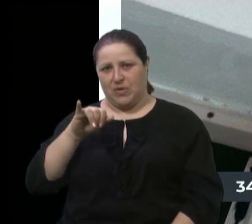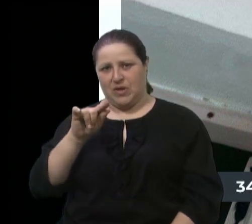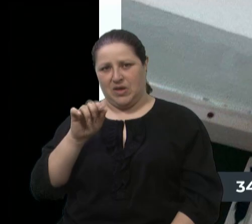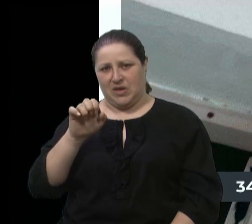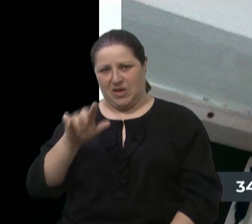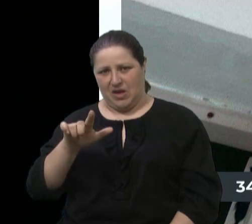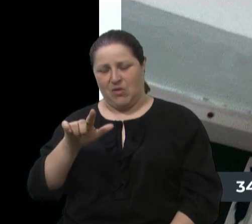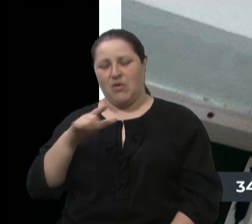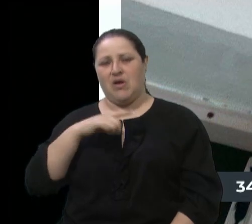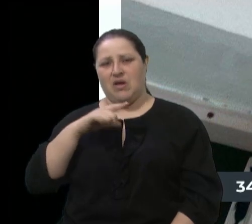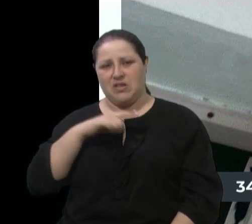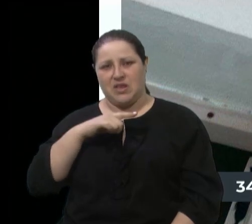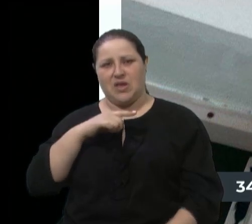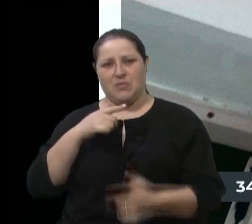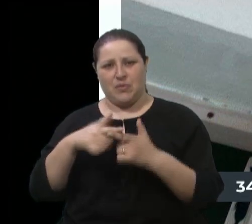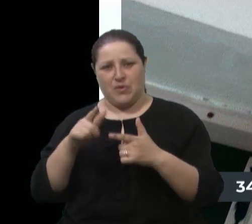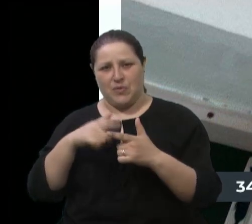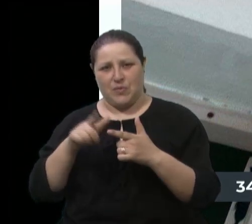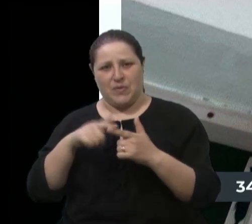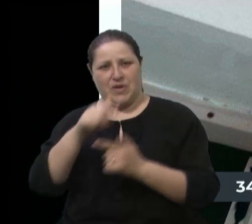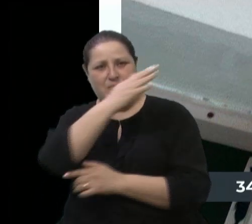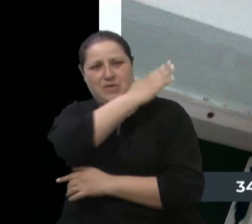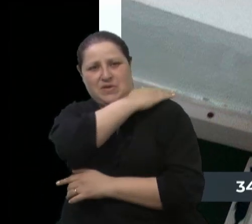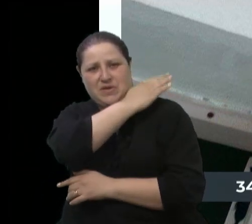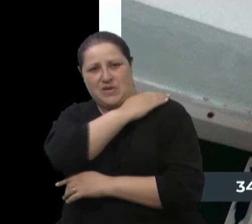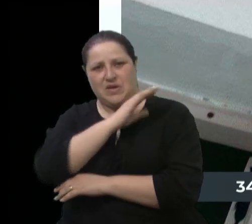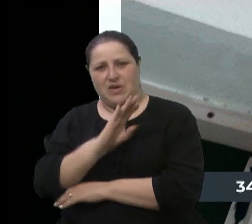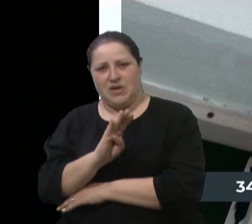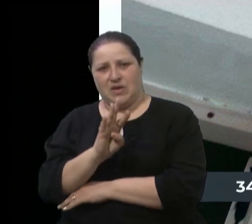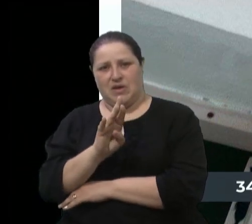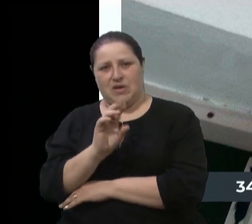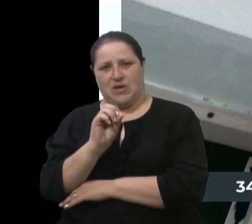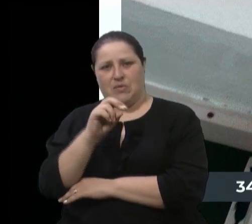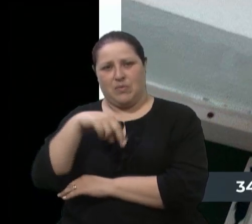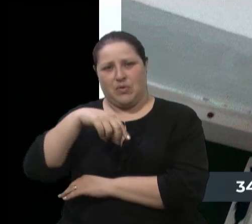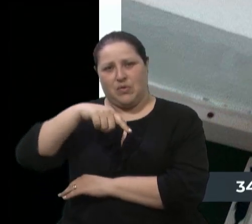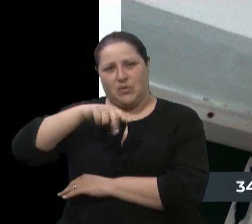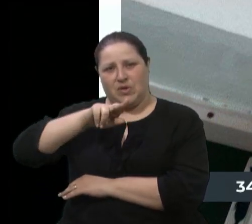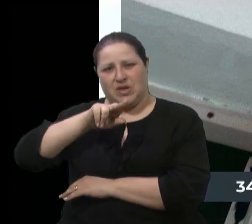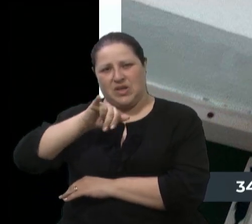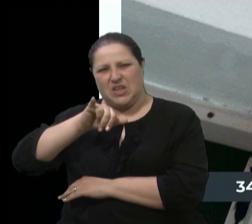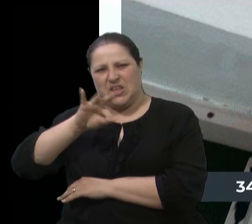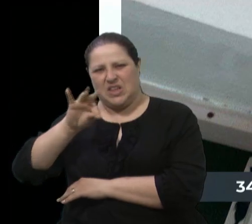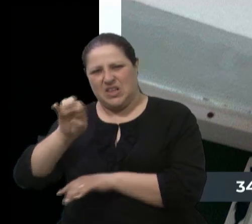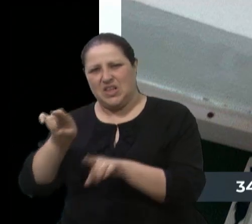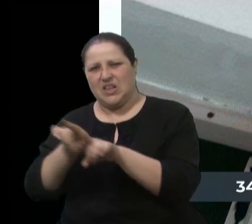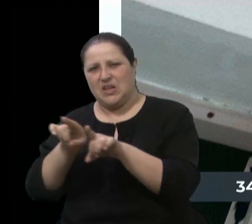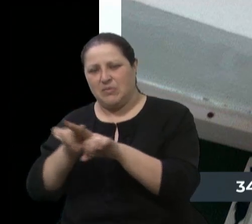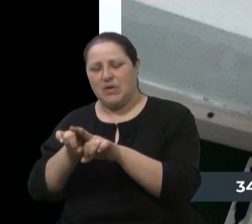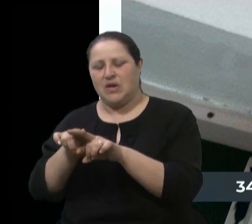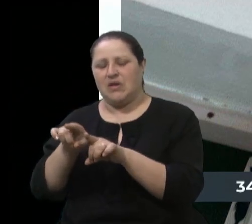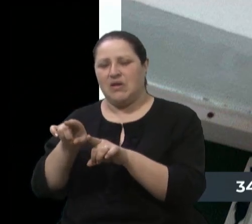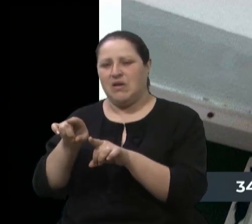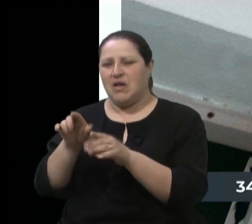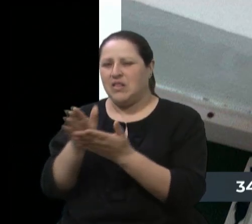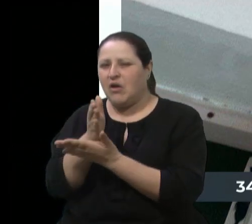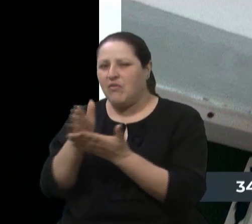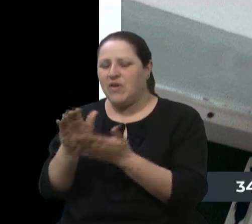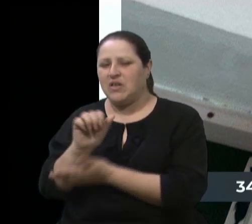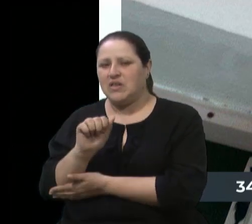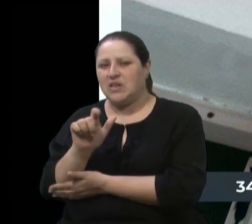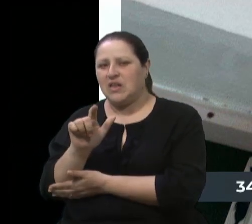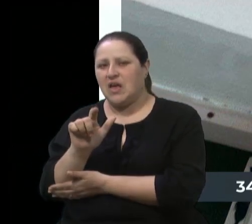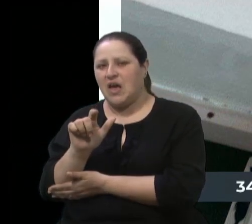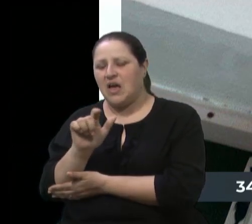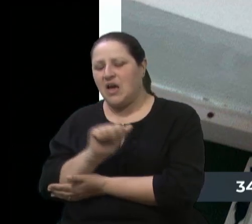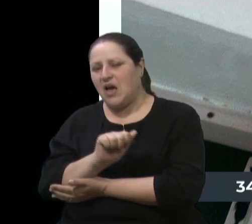e vocês pensem em uma criança que fica numa sala dessas, no nosso clima. Se for uma criança de creche,